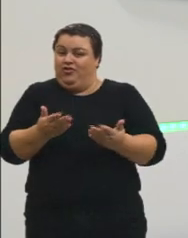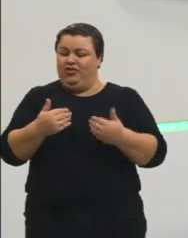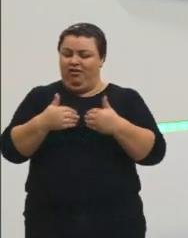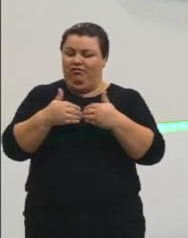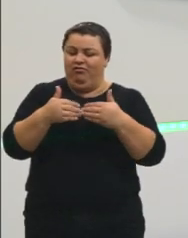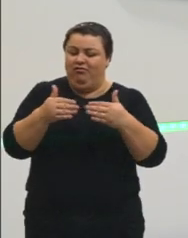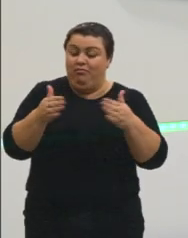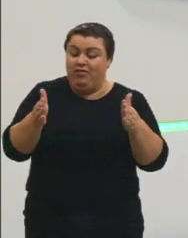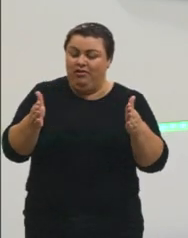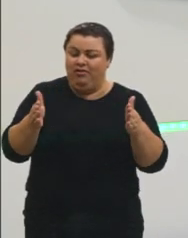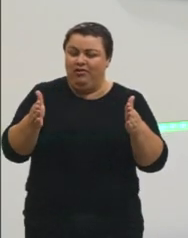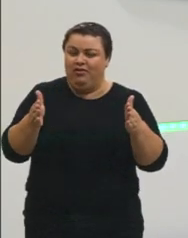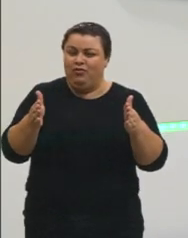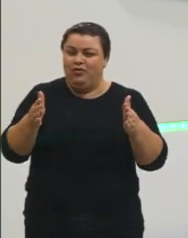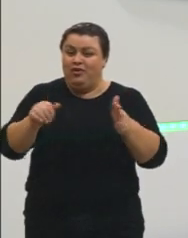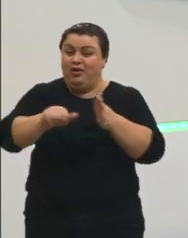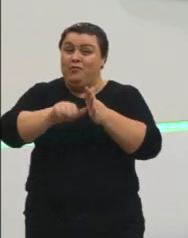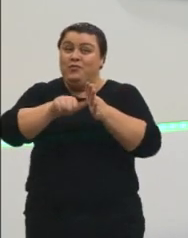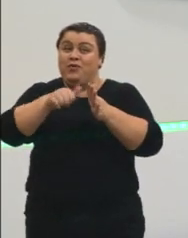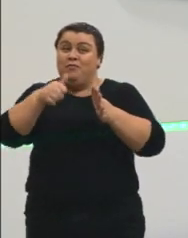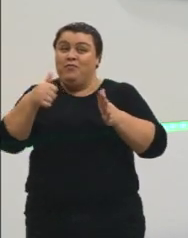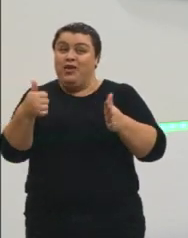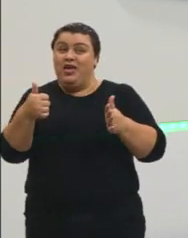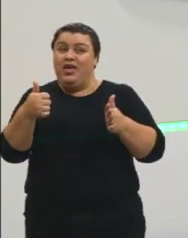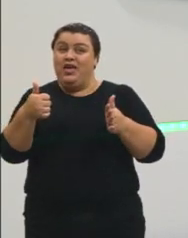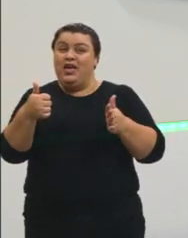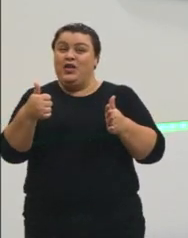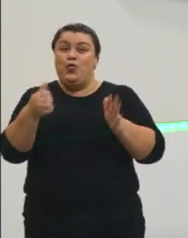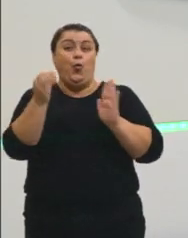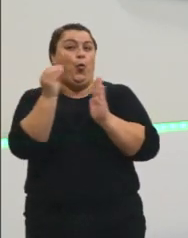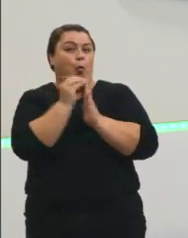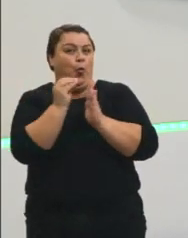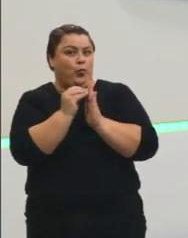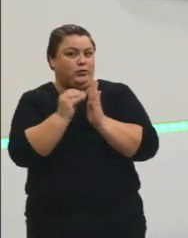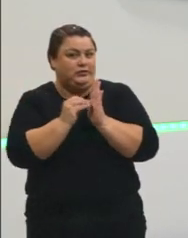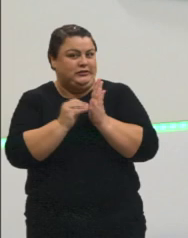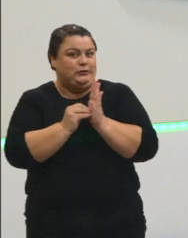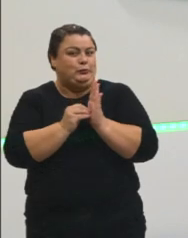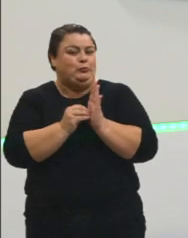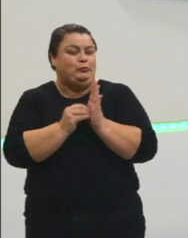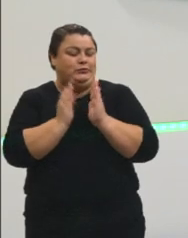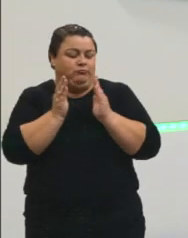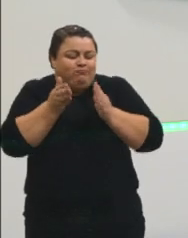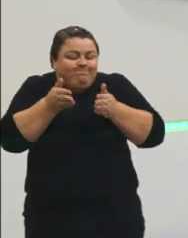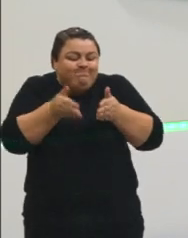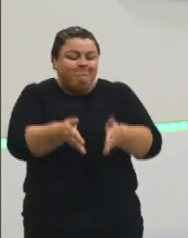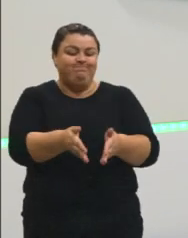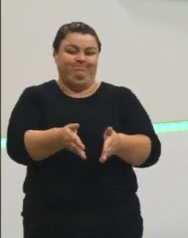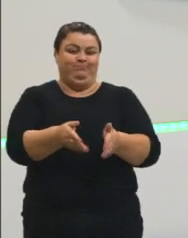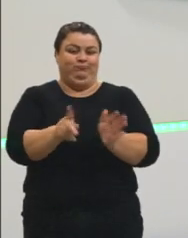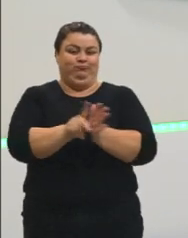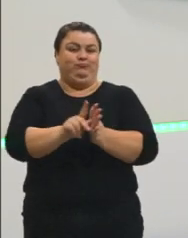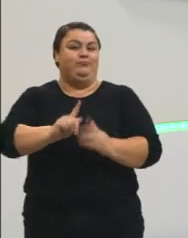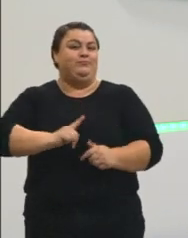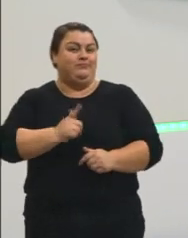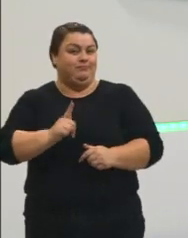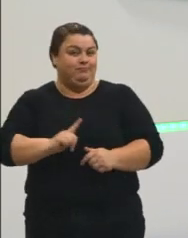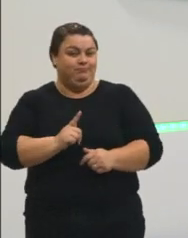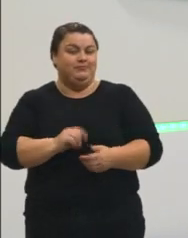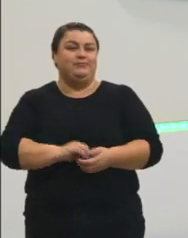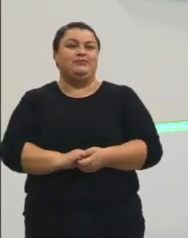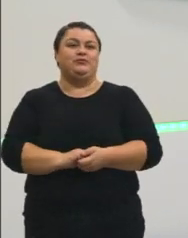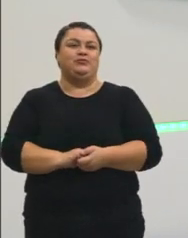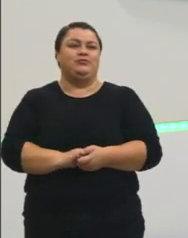a porta né nesse primeiro conteúdo mais específico de gramática tá